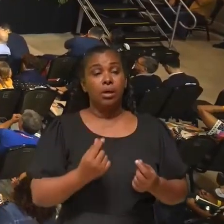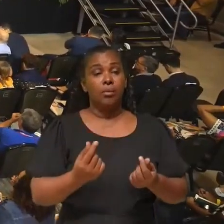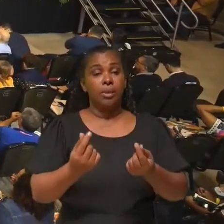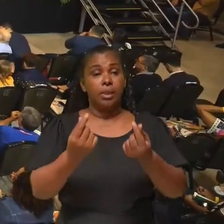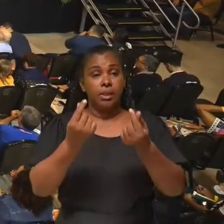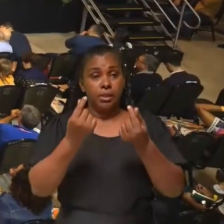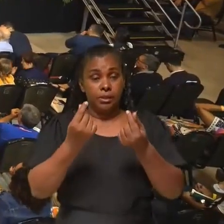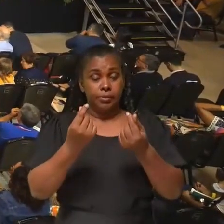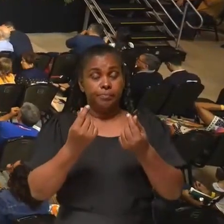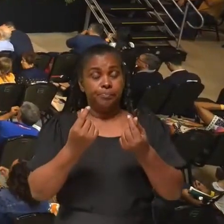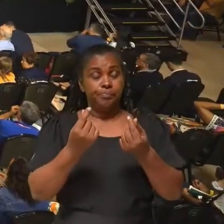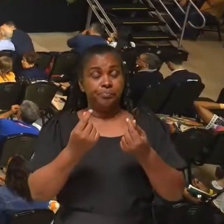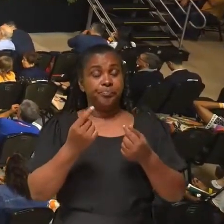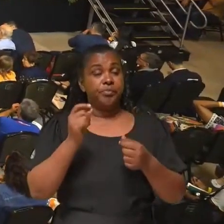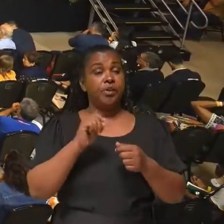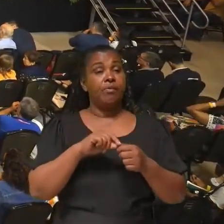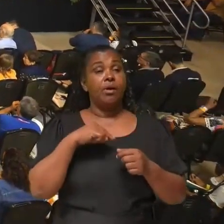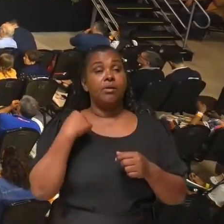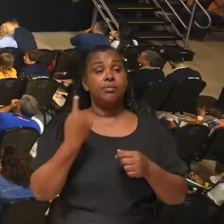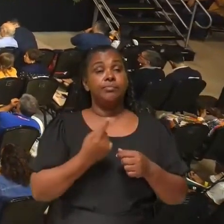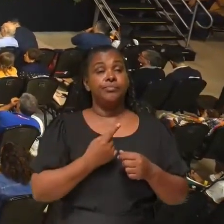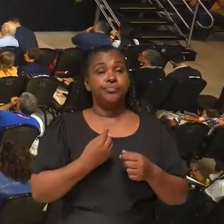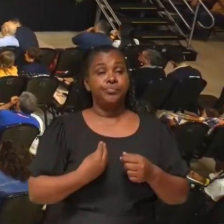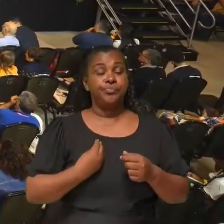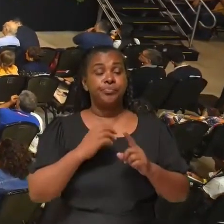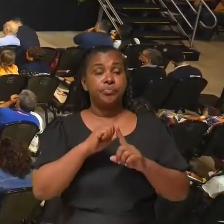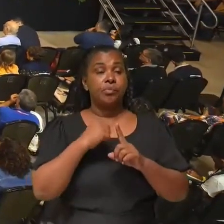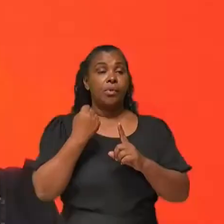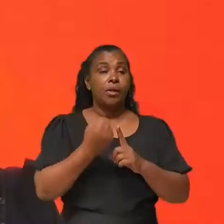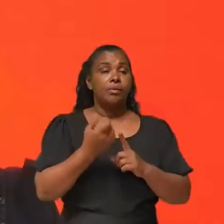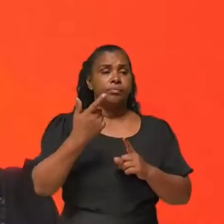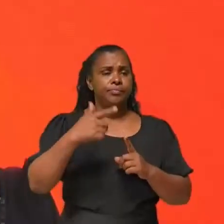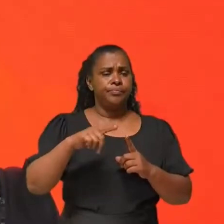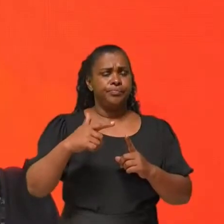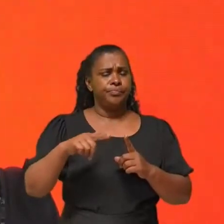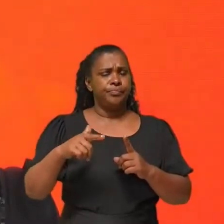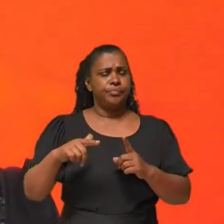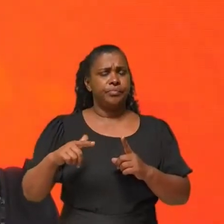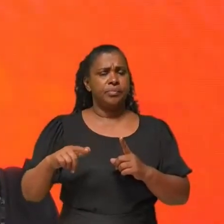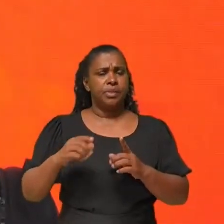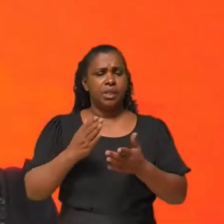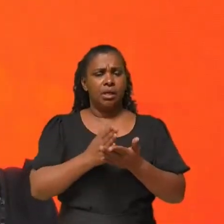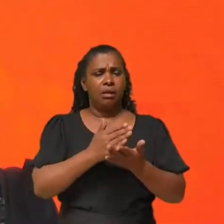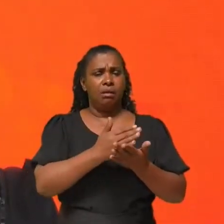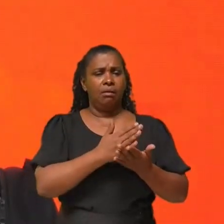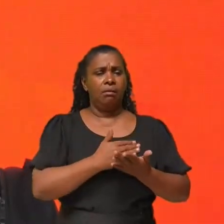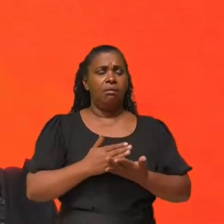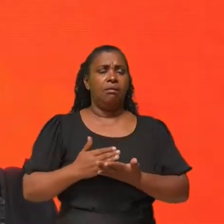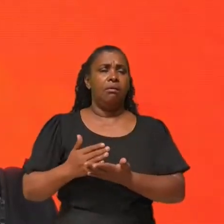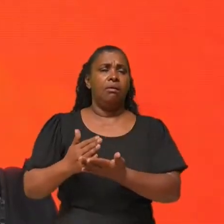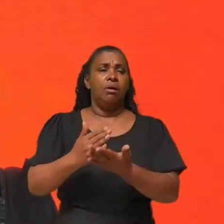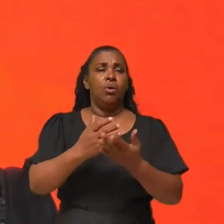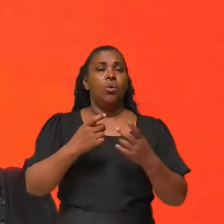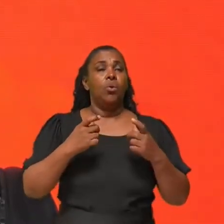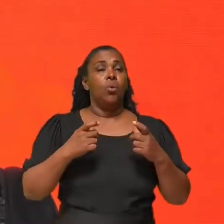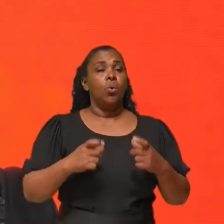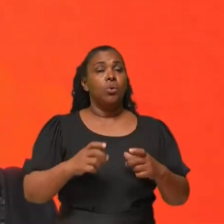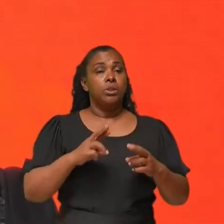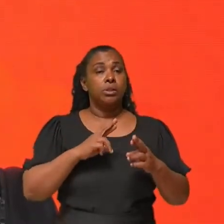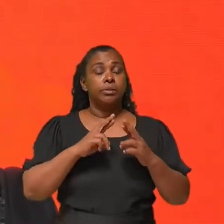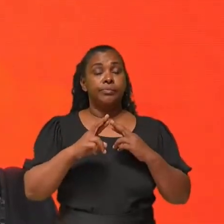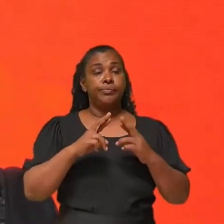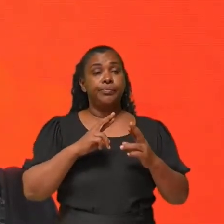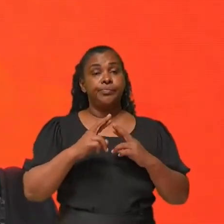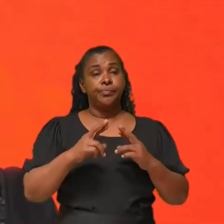estejamos numa sociedade cada vez mais fragmentada, onde a relação capital-trabalho, as